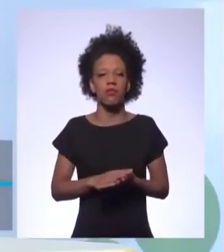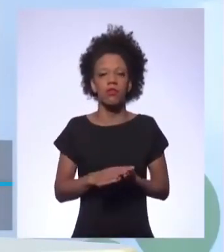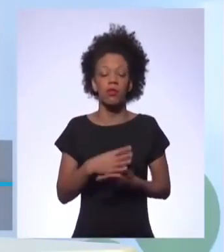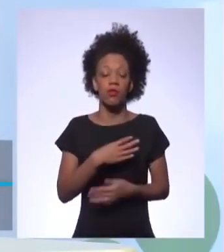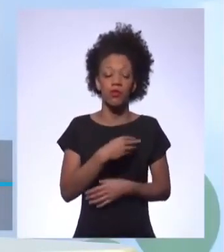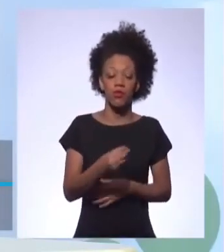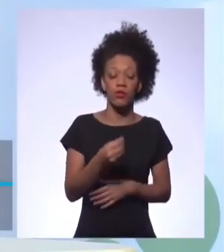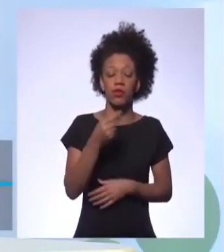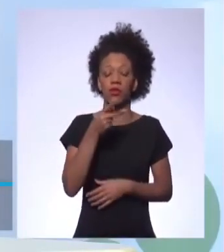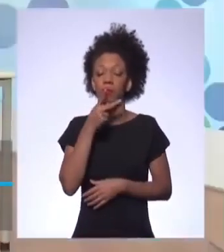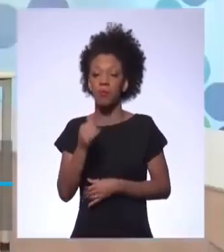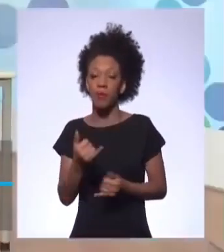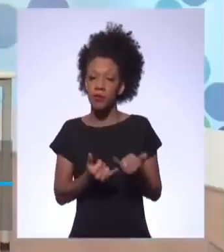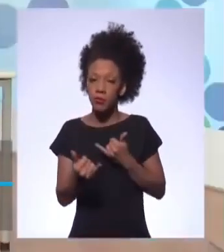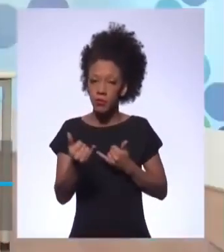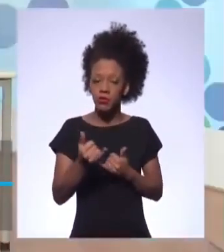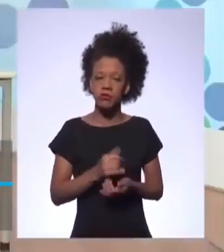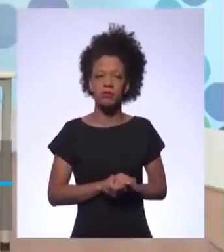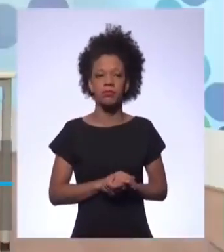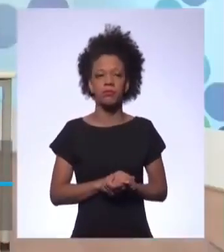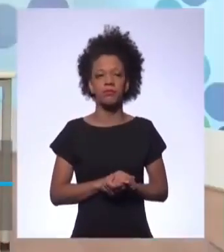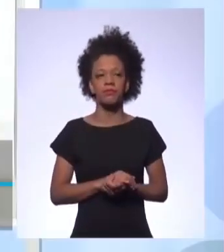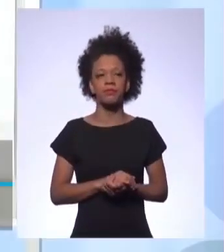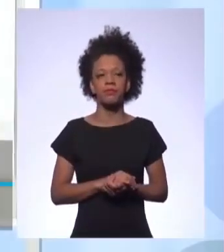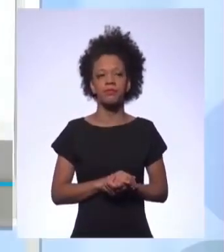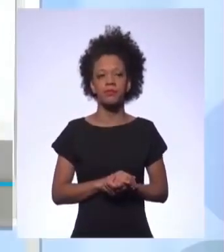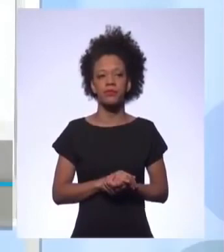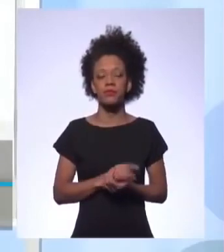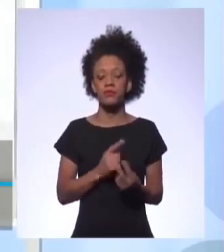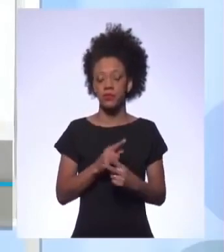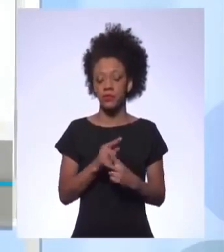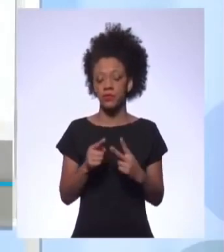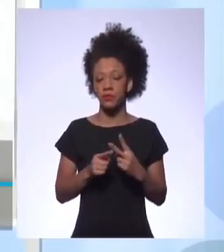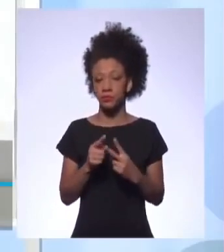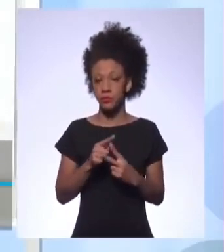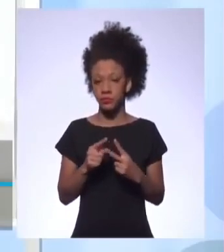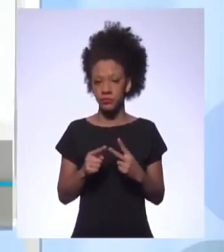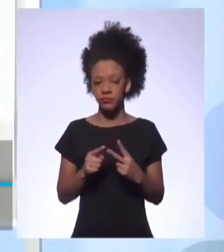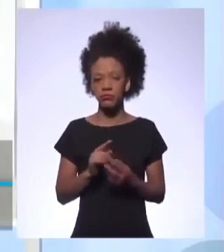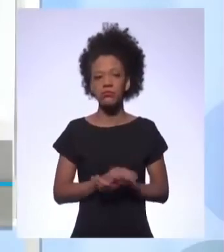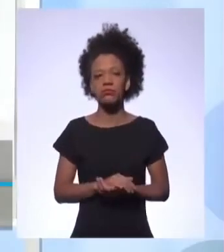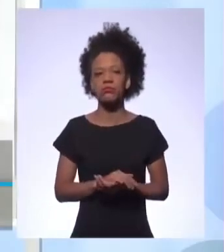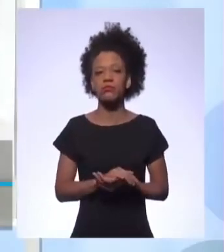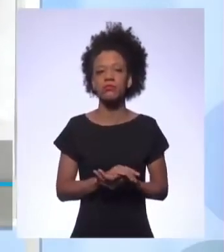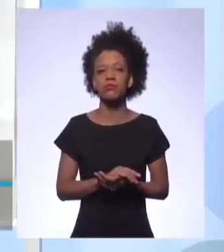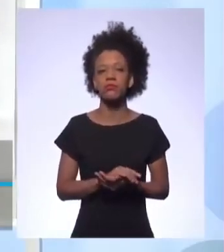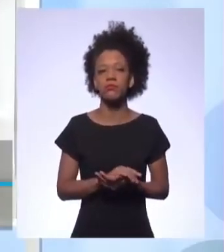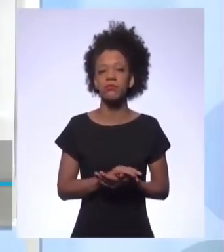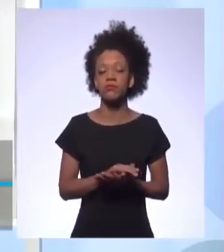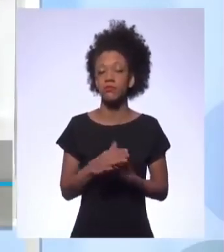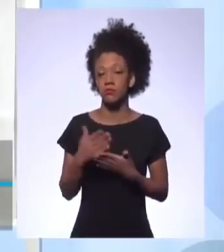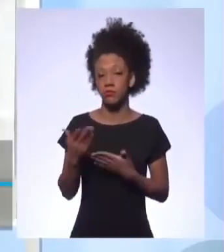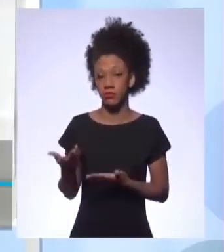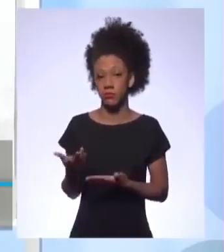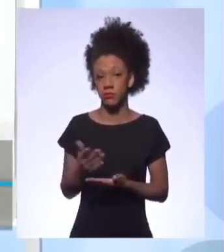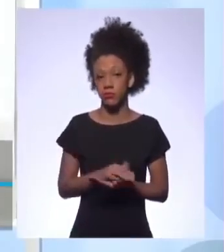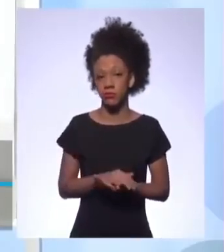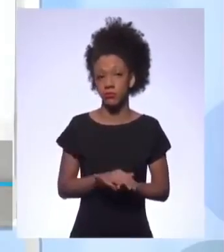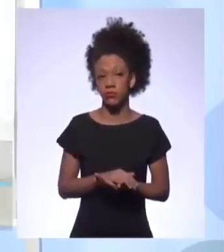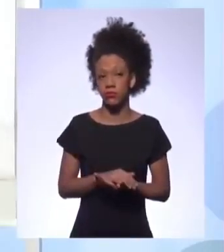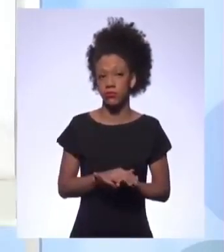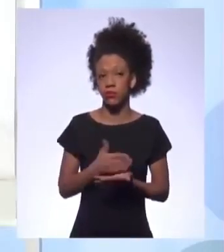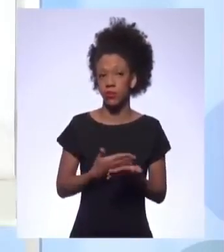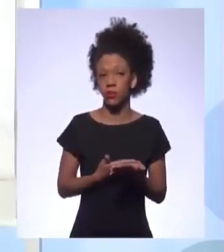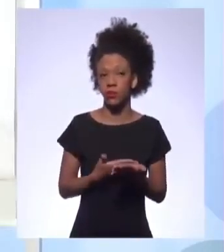com o pai. Of my father. Então, nós temos essas duas expressões, tá? Atualmente, essa daqui, ó, ela está